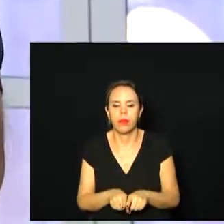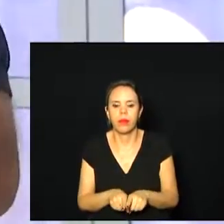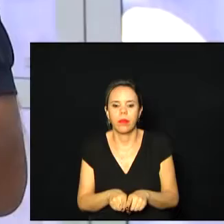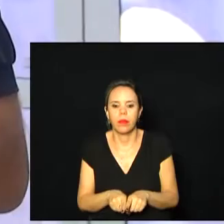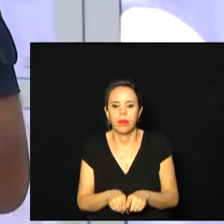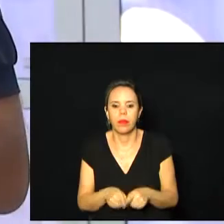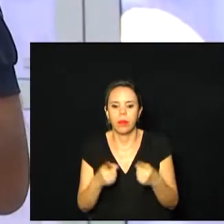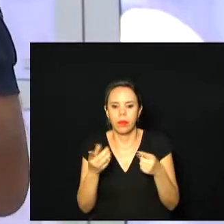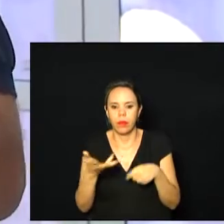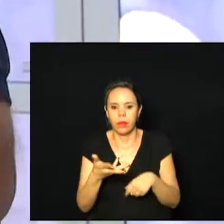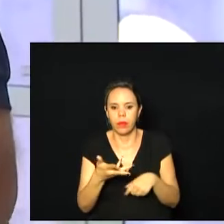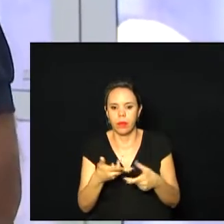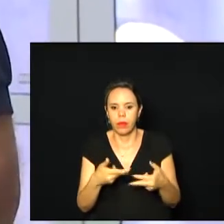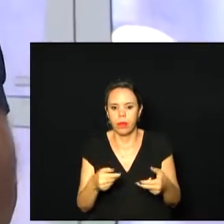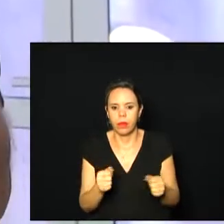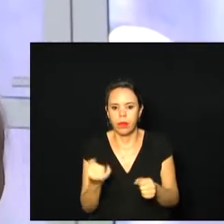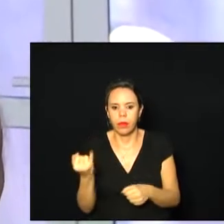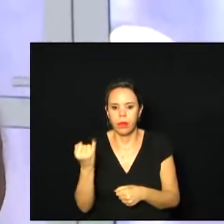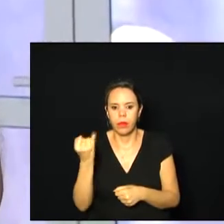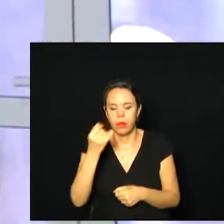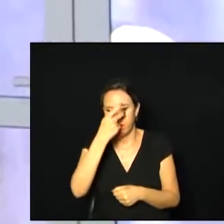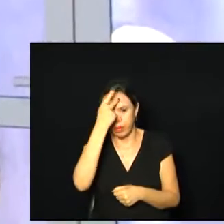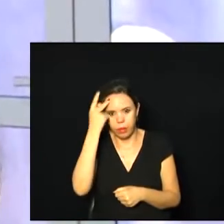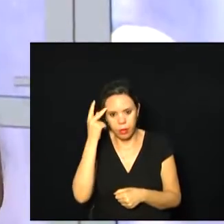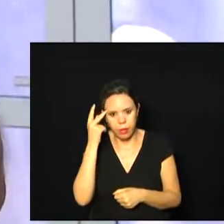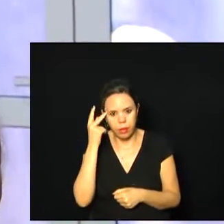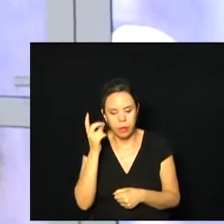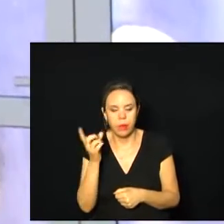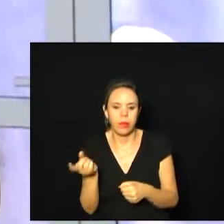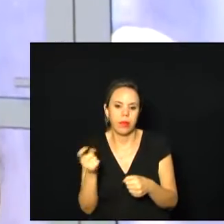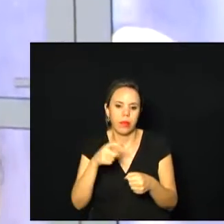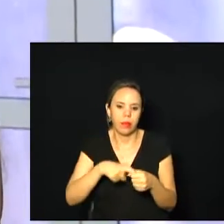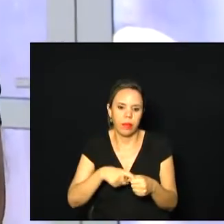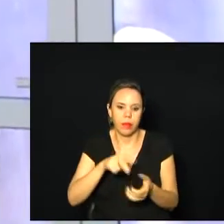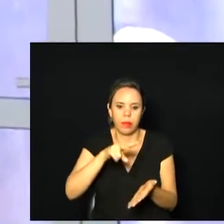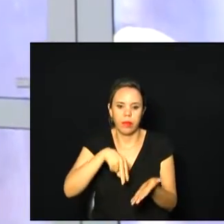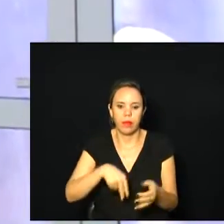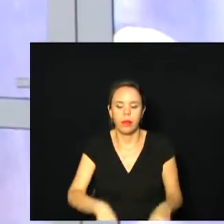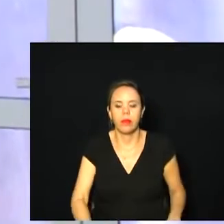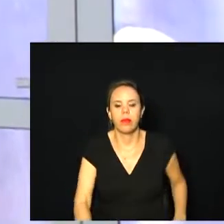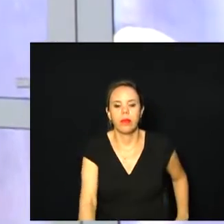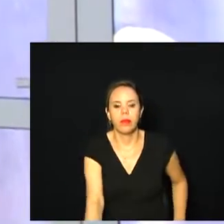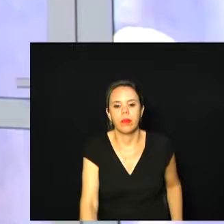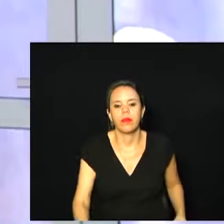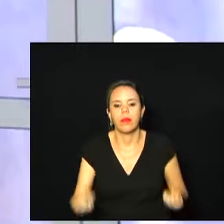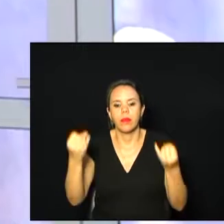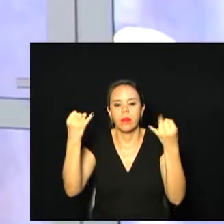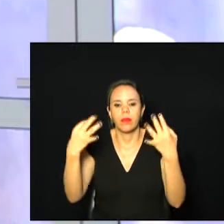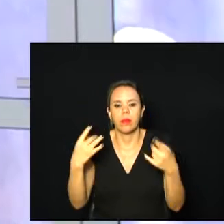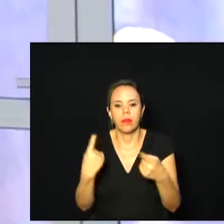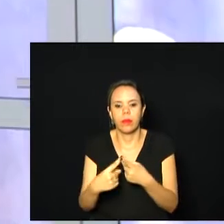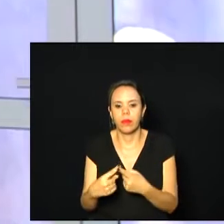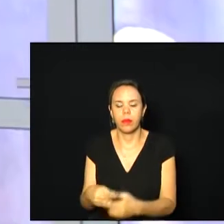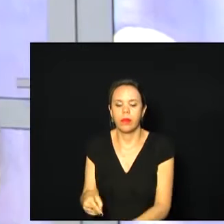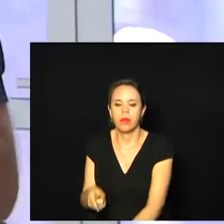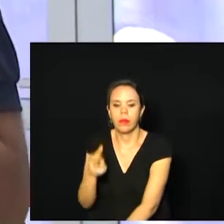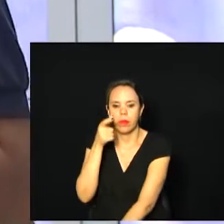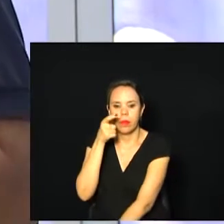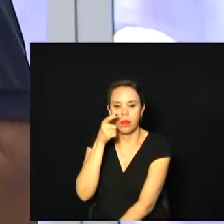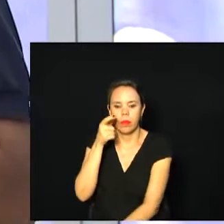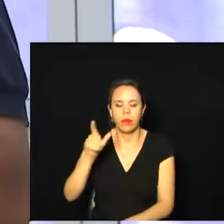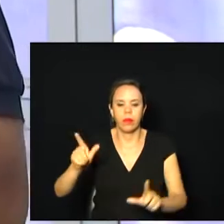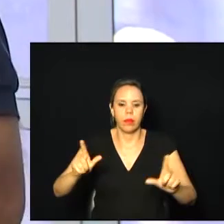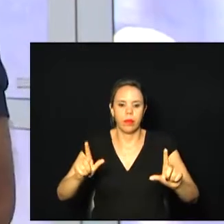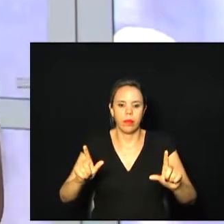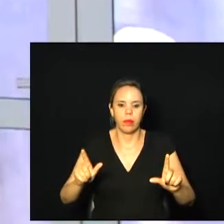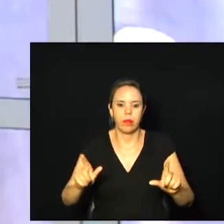muita velocidade, é importante as pessoas retomarem para a leitura. Vou explicar por quê. Quando você está assistindo a TV, você